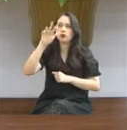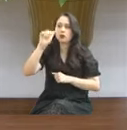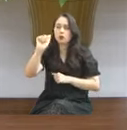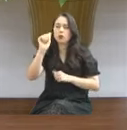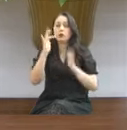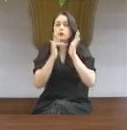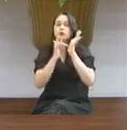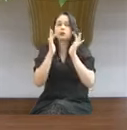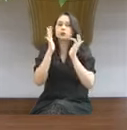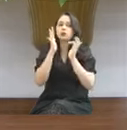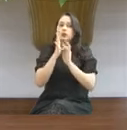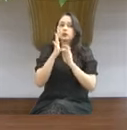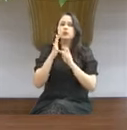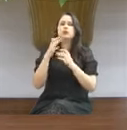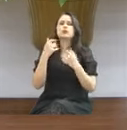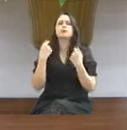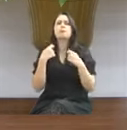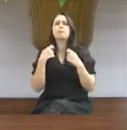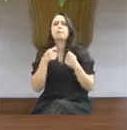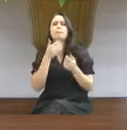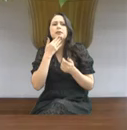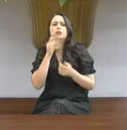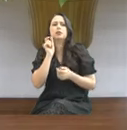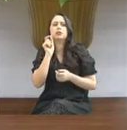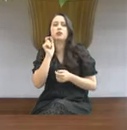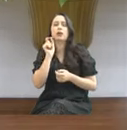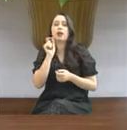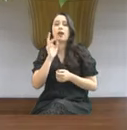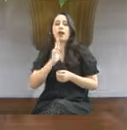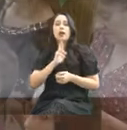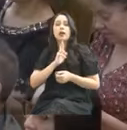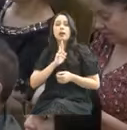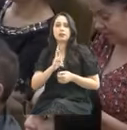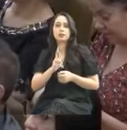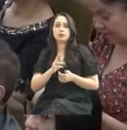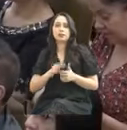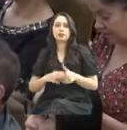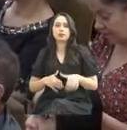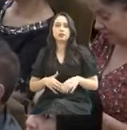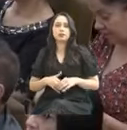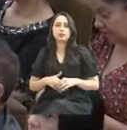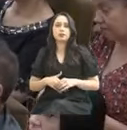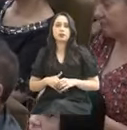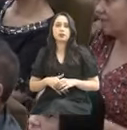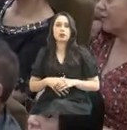sempre estava exigindo a reação de alguém.